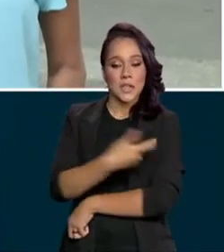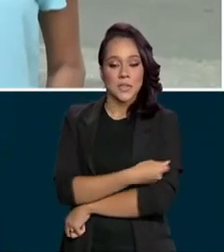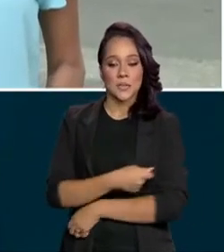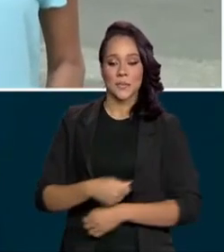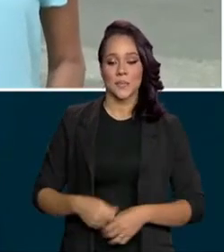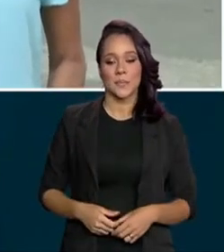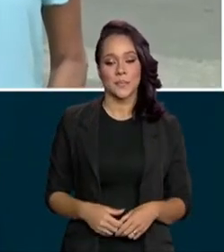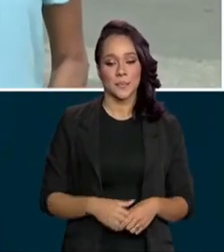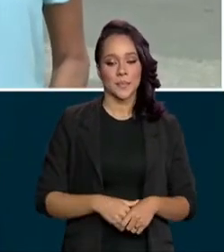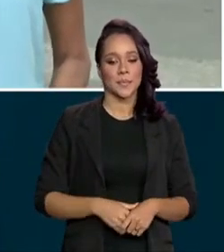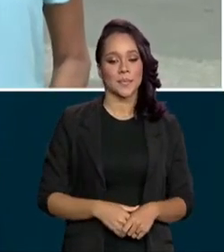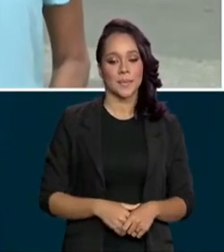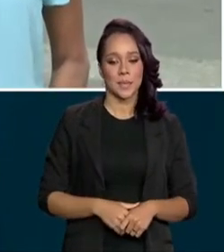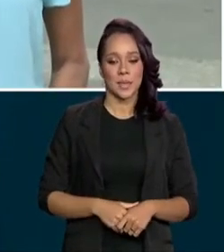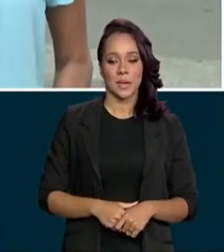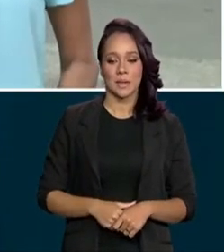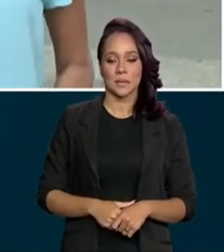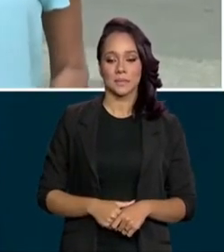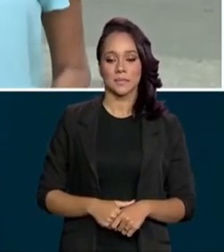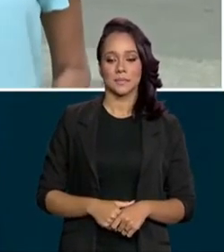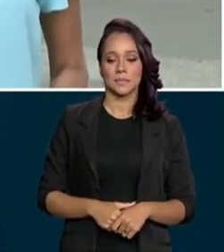aplicação?